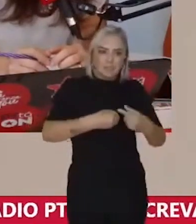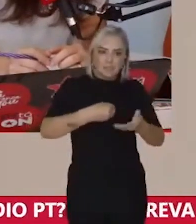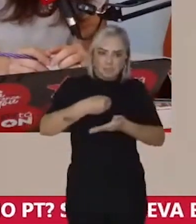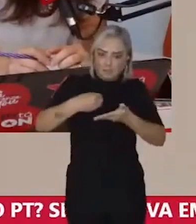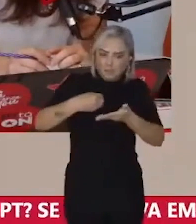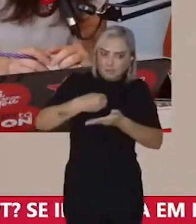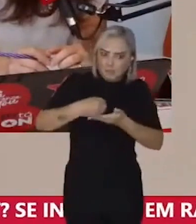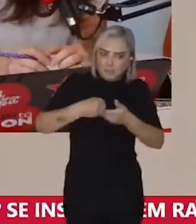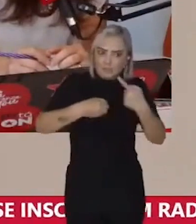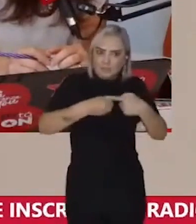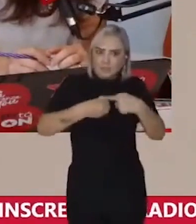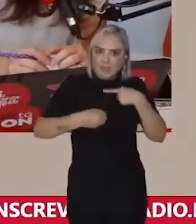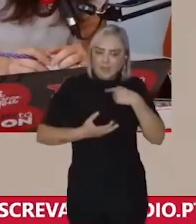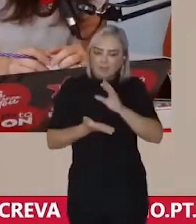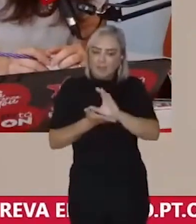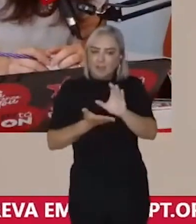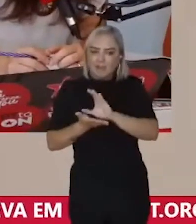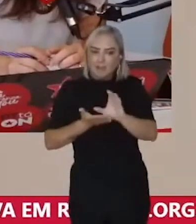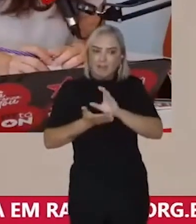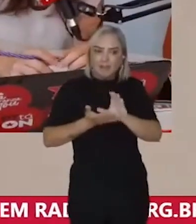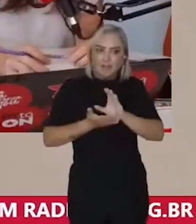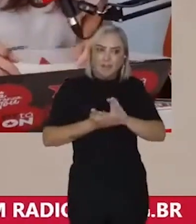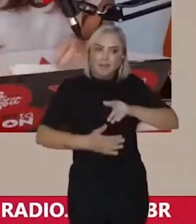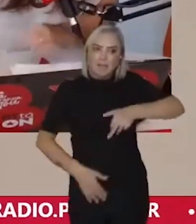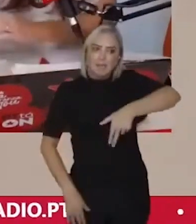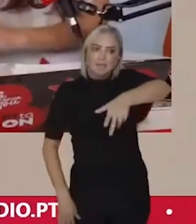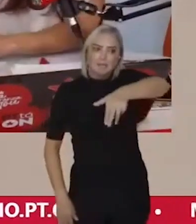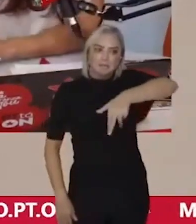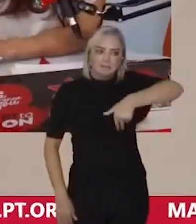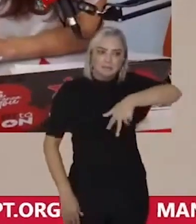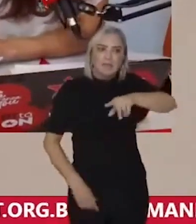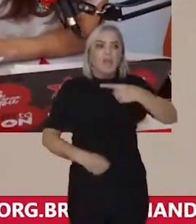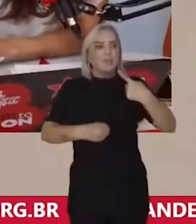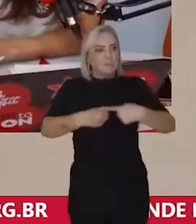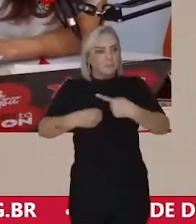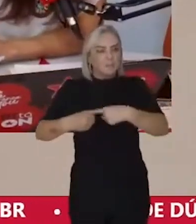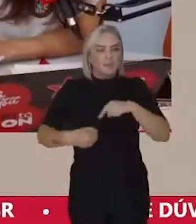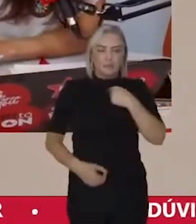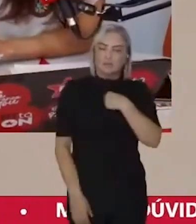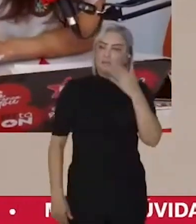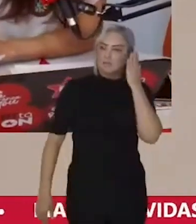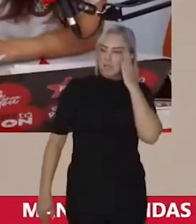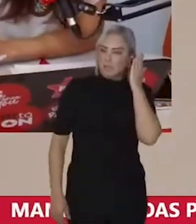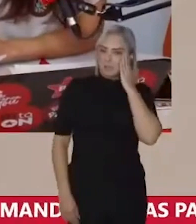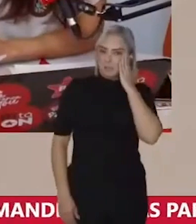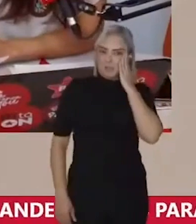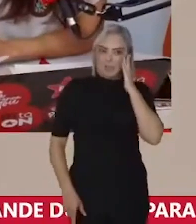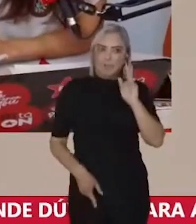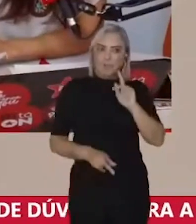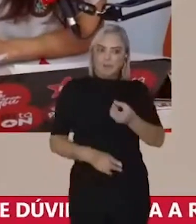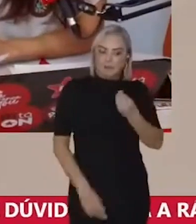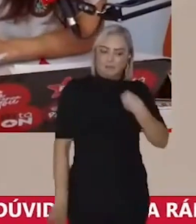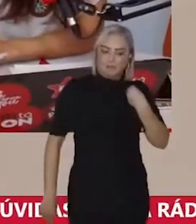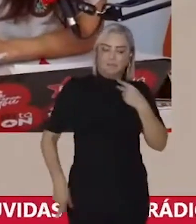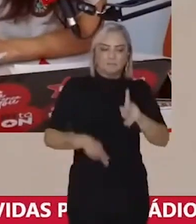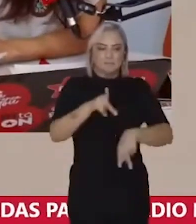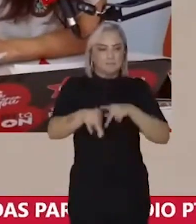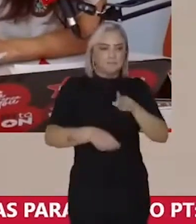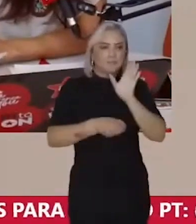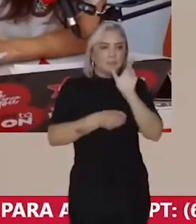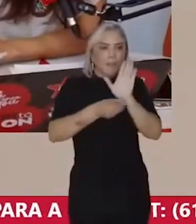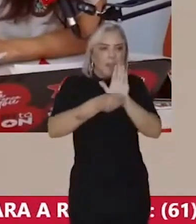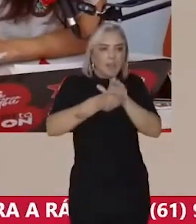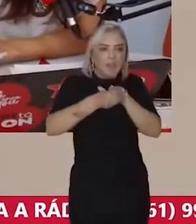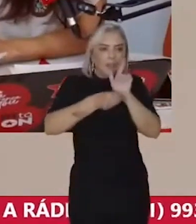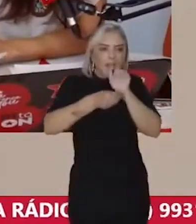das Cidades. Devemos investir muito em mobilidade urbana. E nós sabemos que quando a gente fala de habitação popular, saneamento básico,